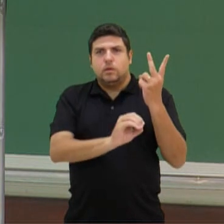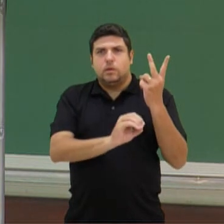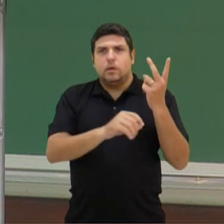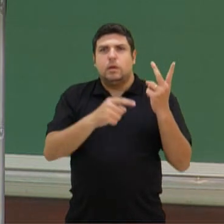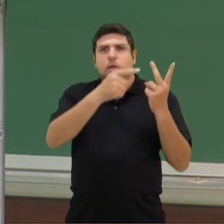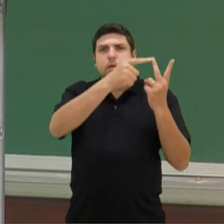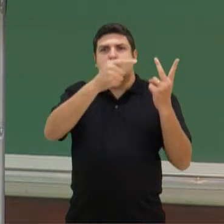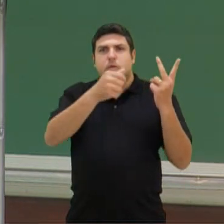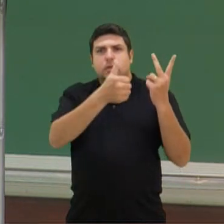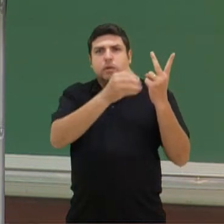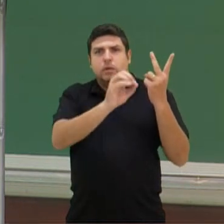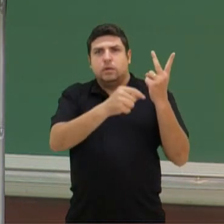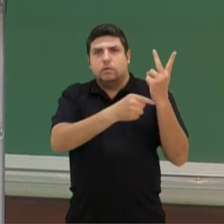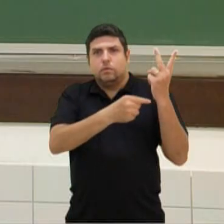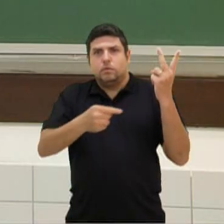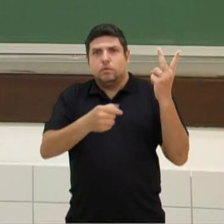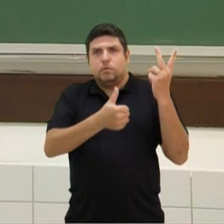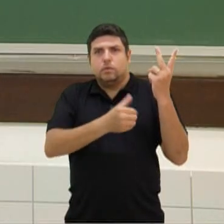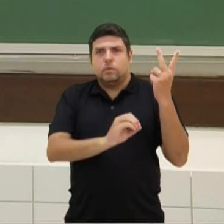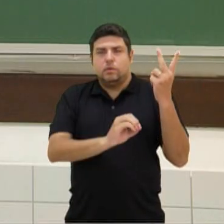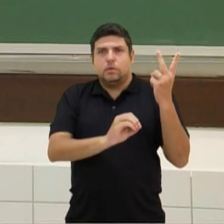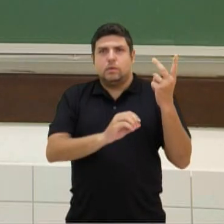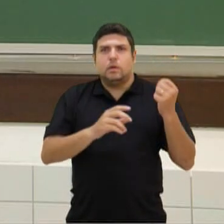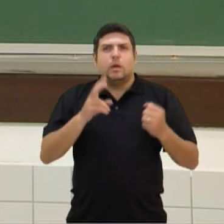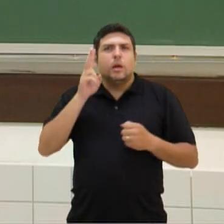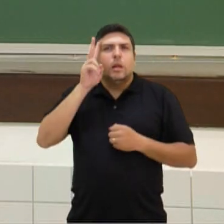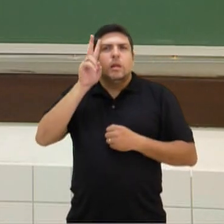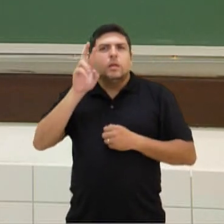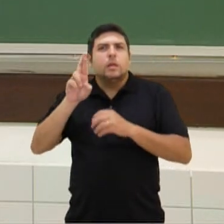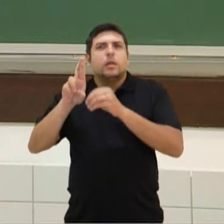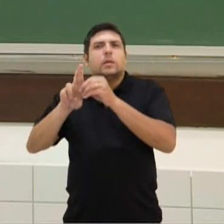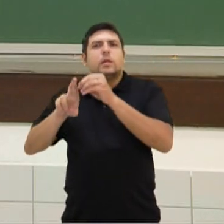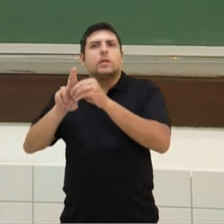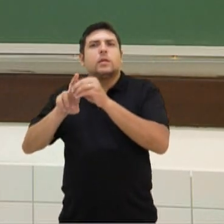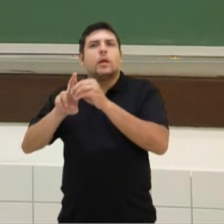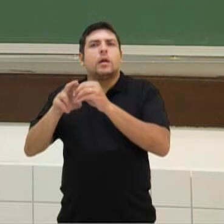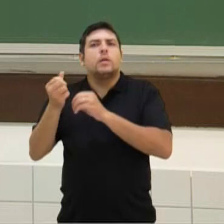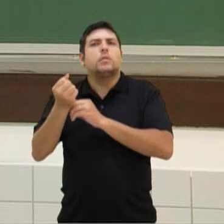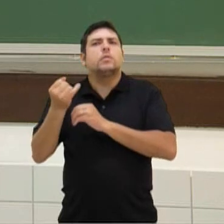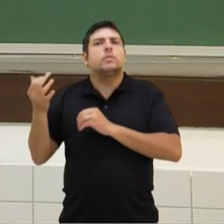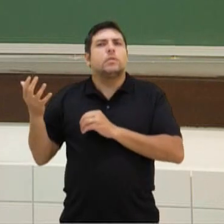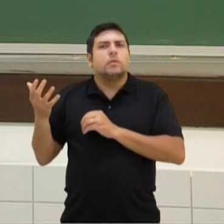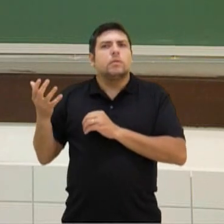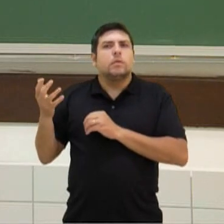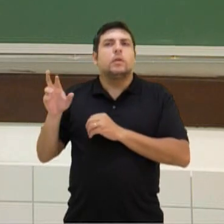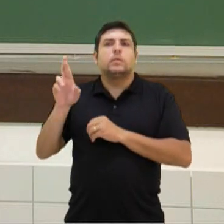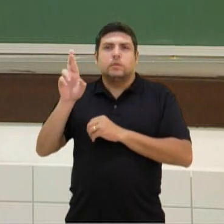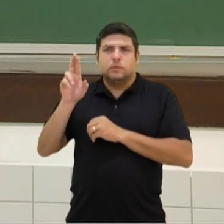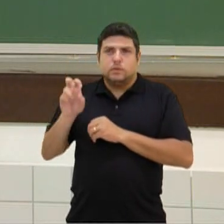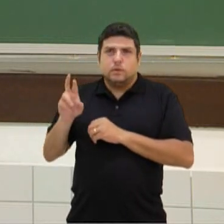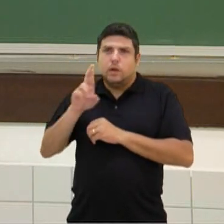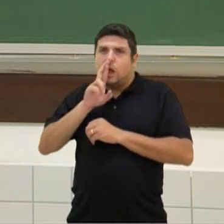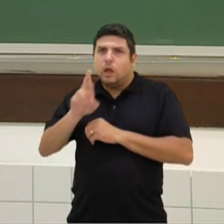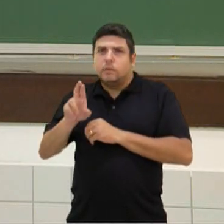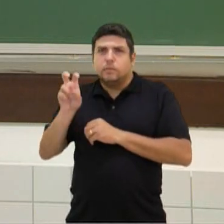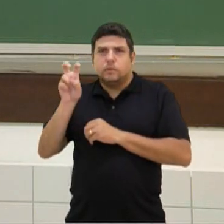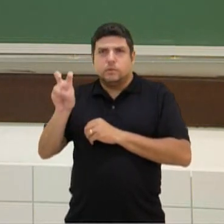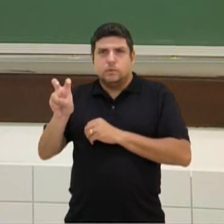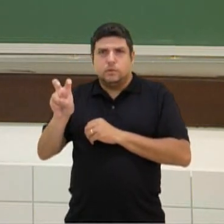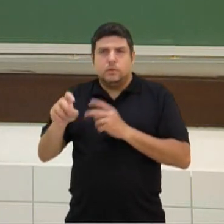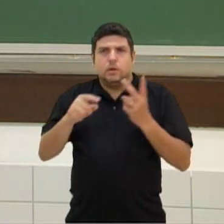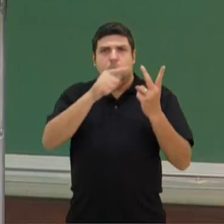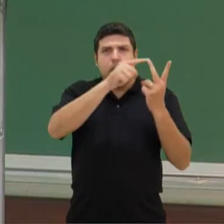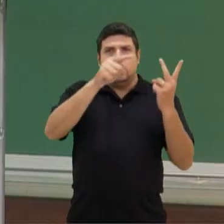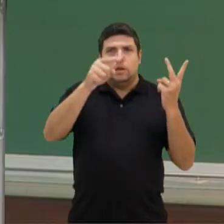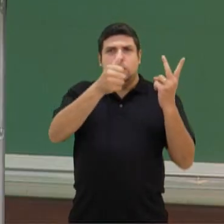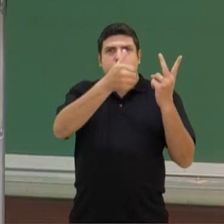10 sobre 10. Lembra do raio quanto é? Vamos voltar aqui. Qual raio é? 5. Raiz de 10 sobre 10.